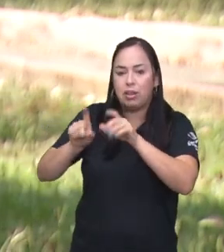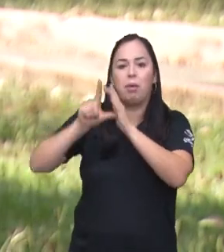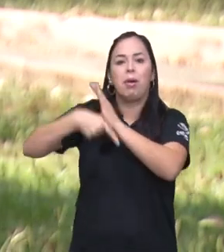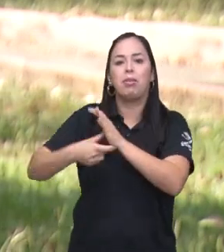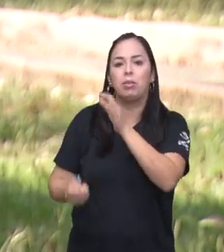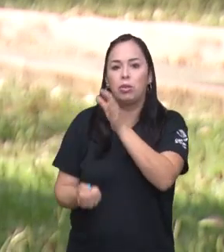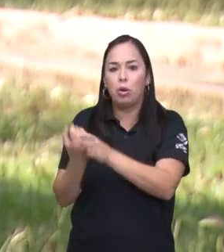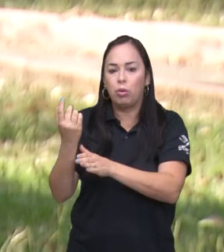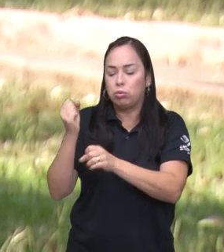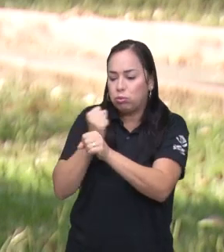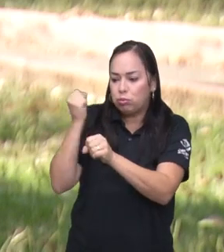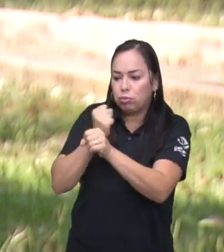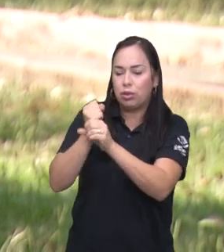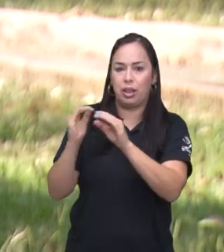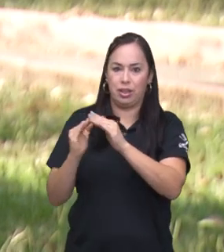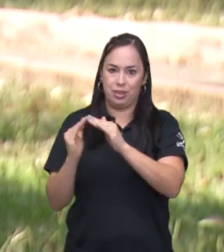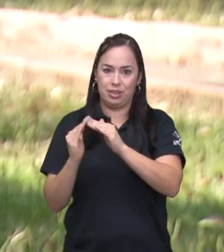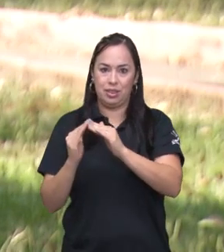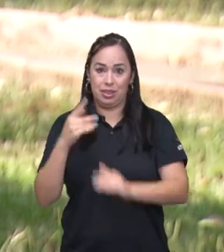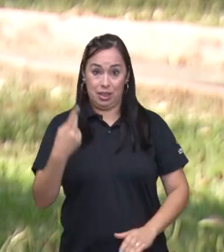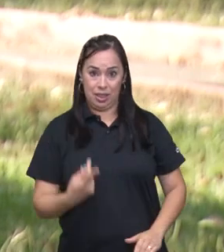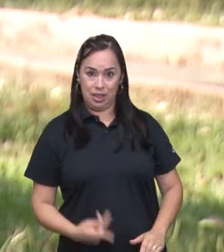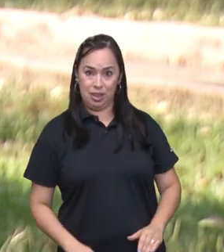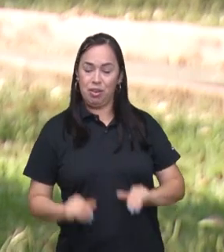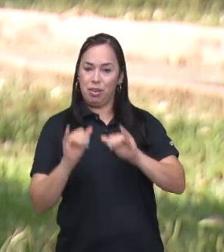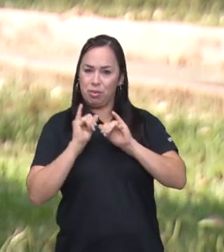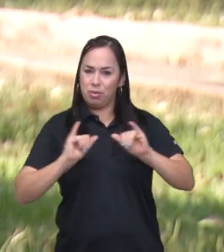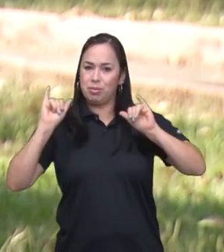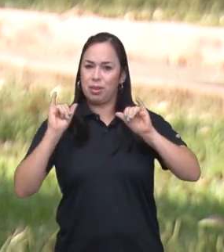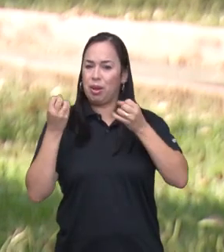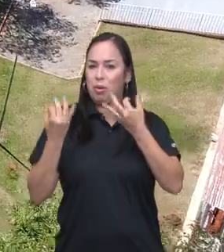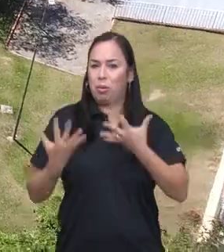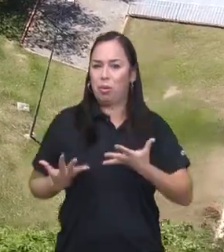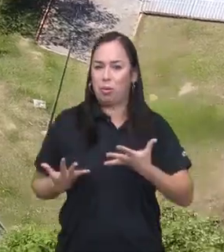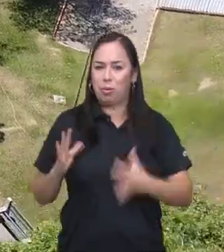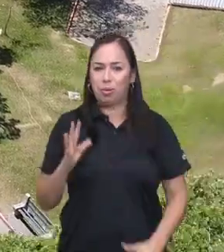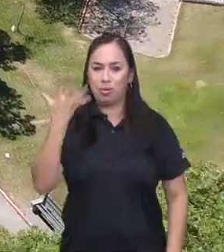da Praça 1º de Maio, que a gente vai contar como esses sonhos se tornaram realidade.